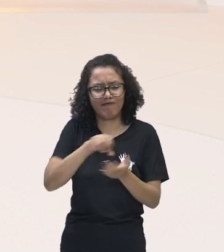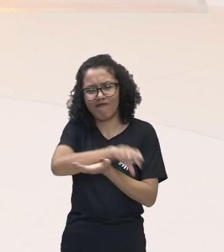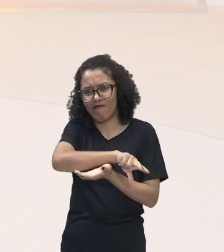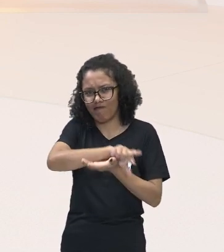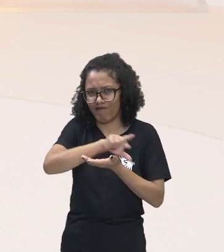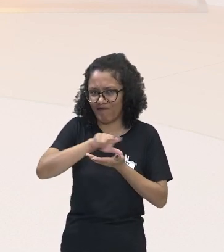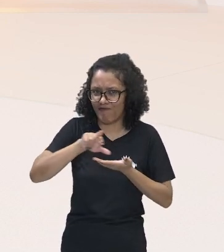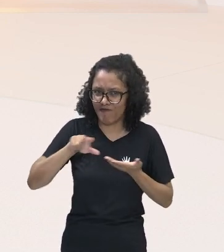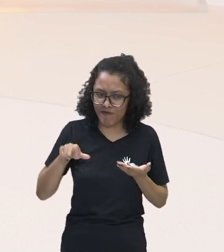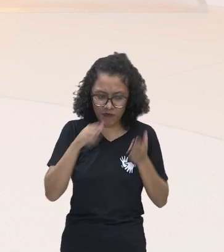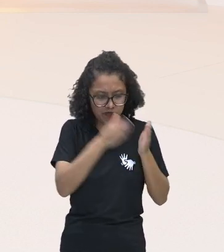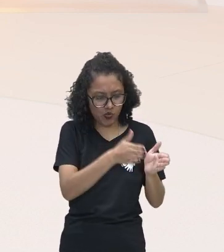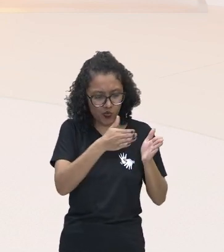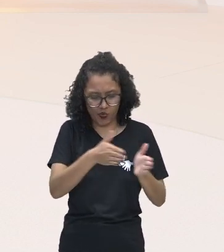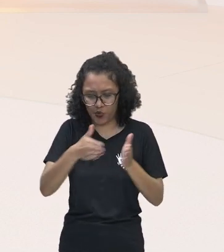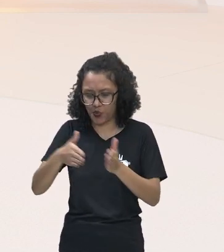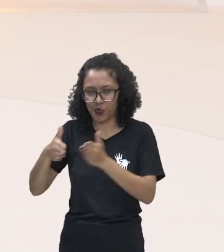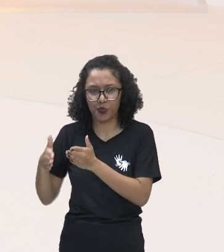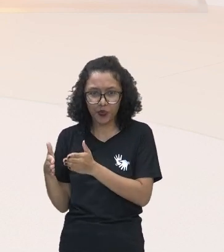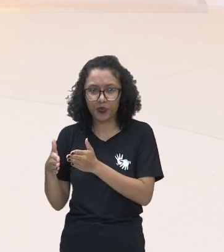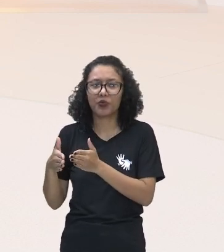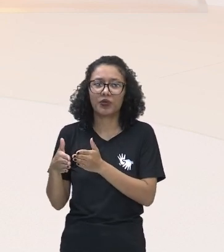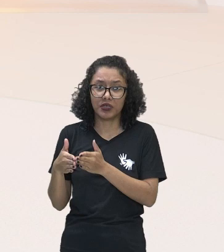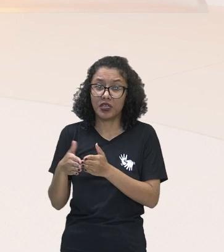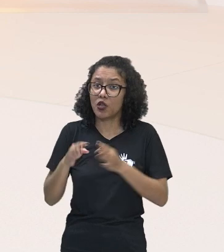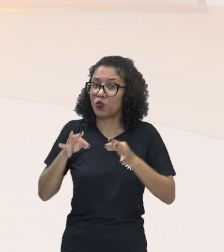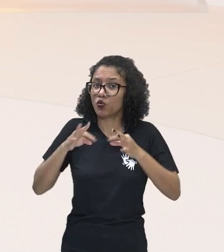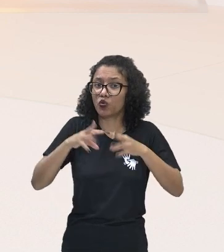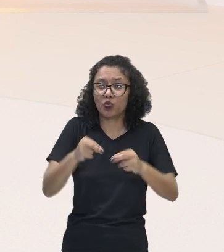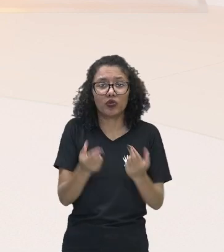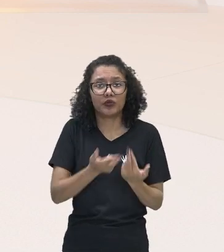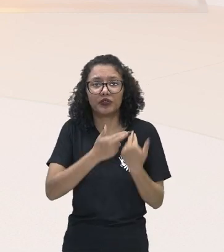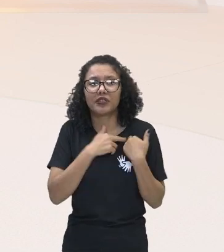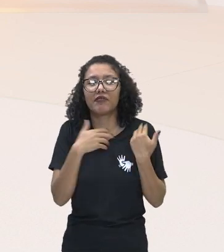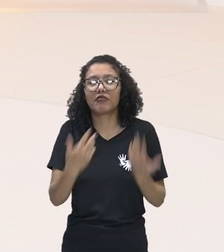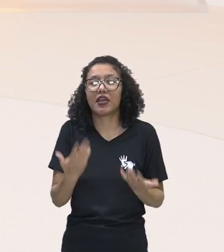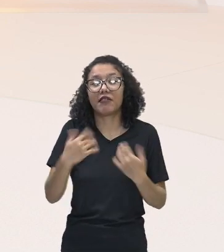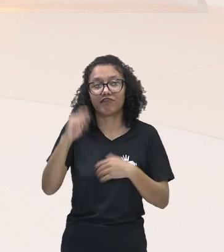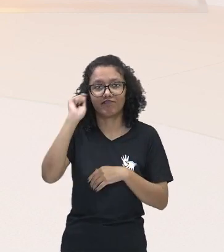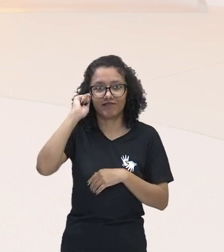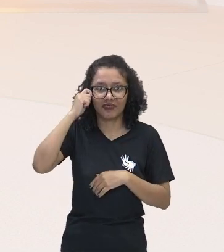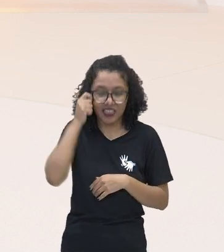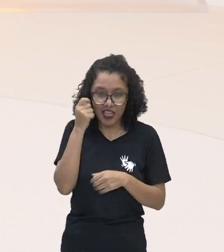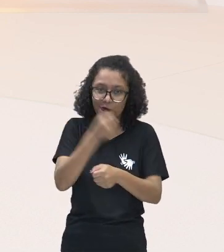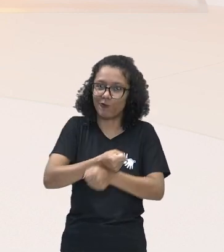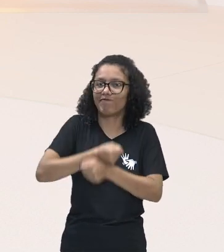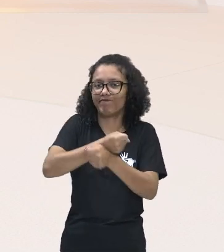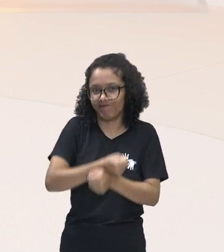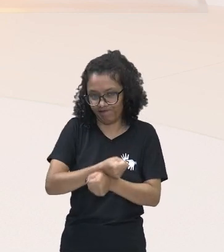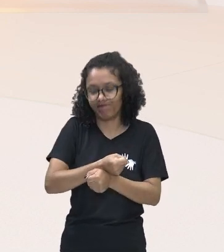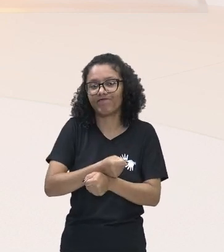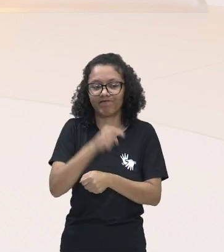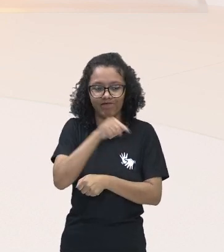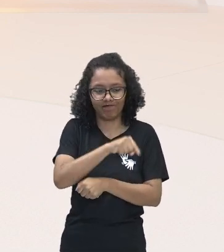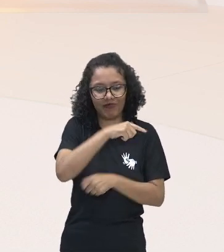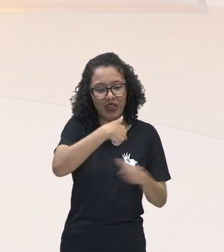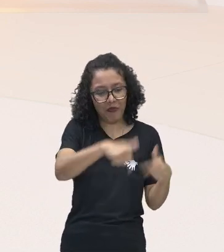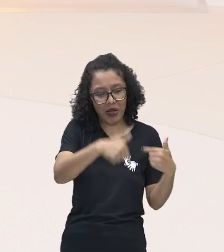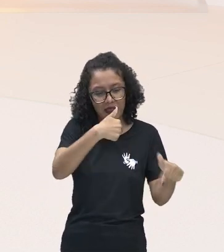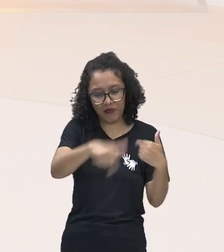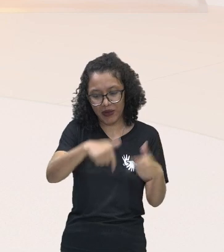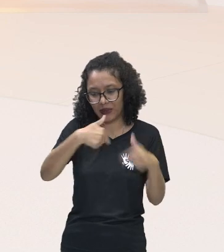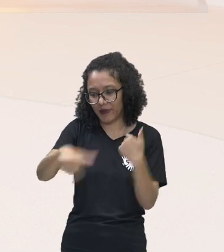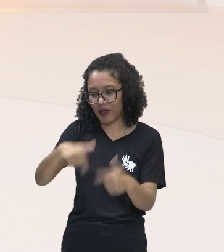processo que passa pela mão do africano escravizado. Essa economia ela era